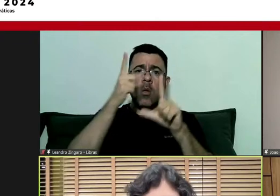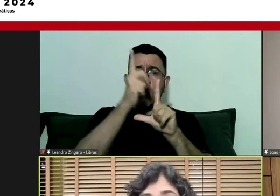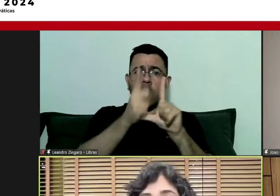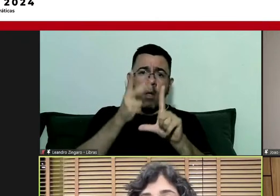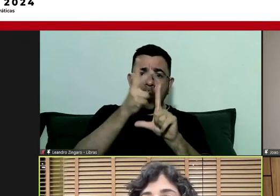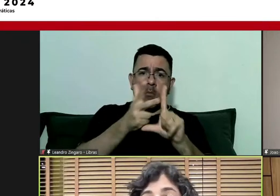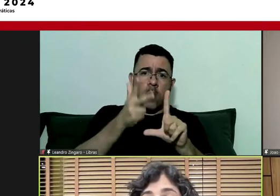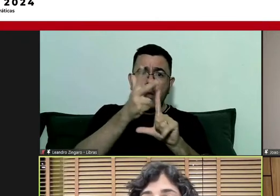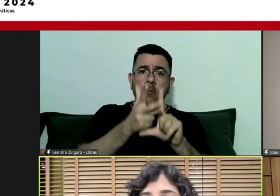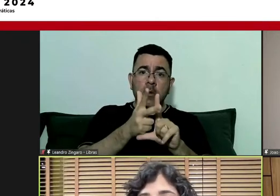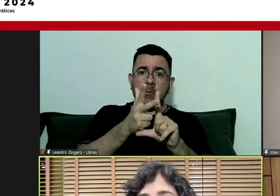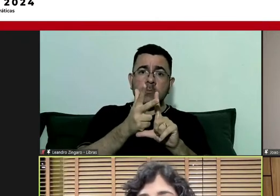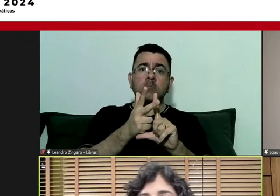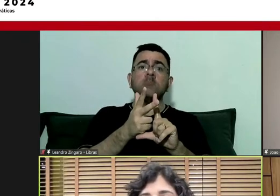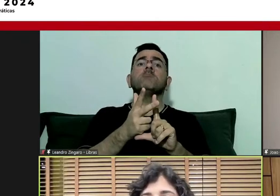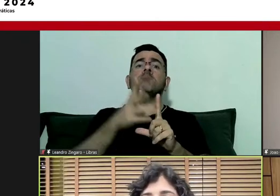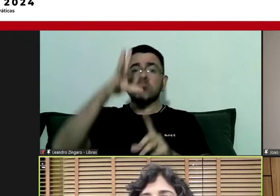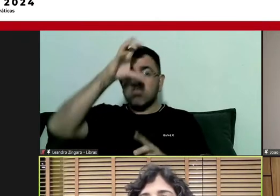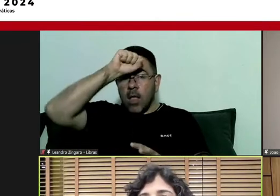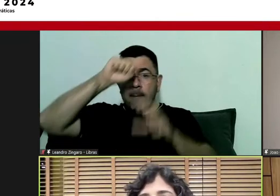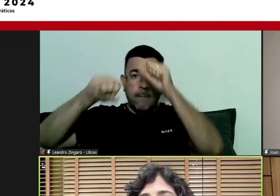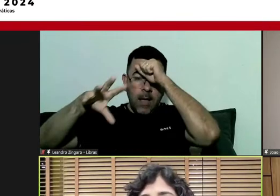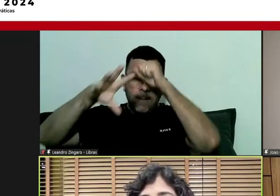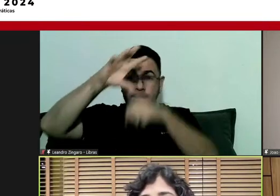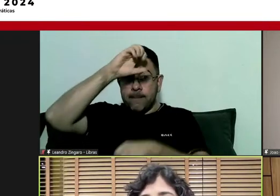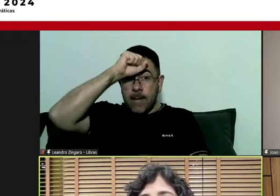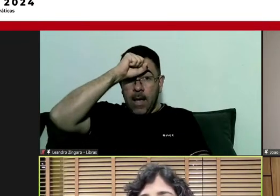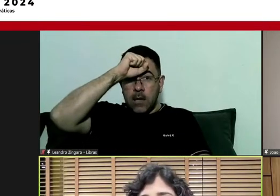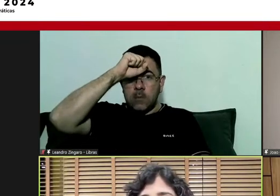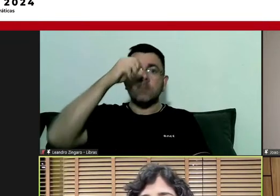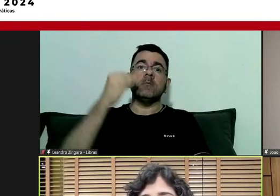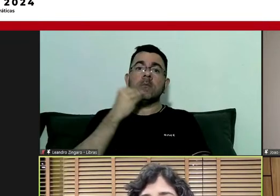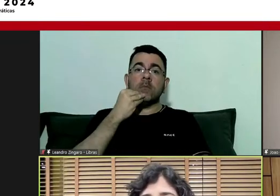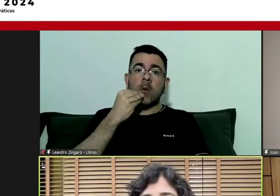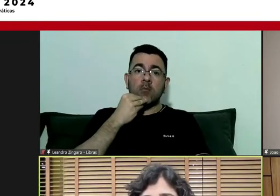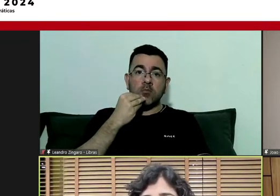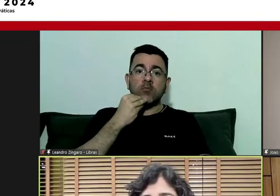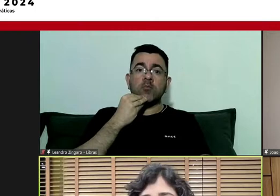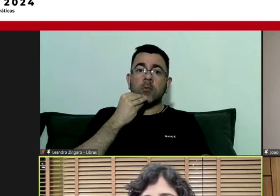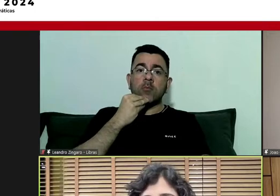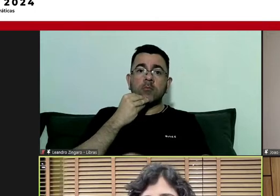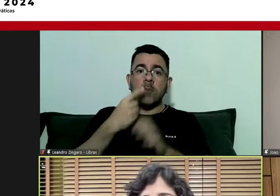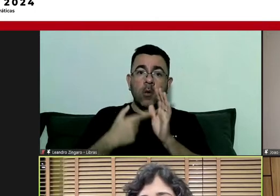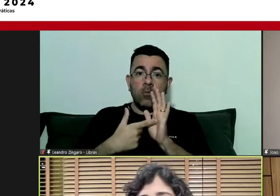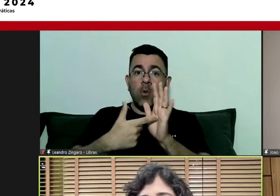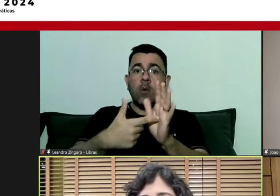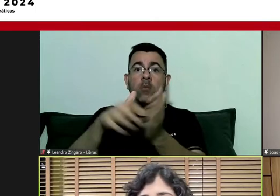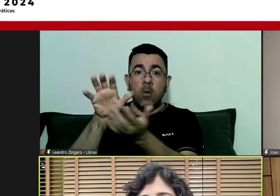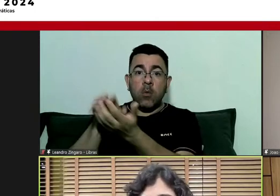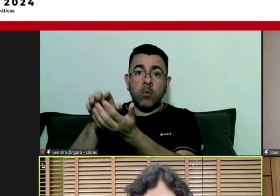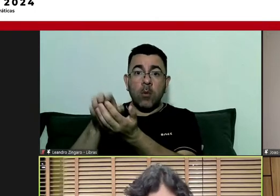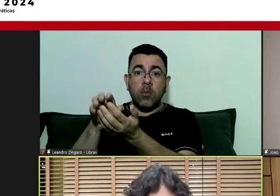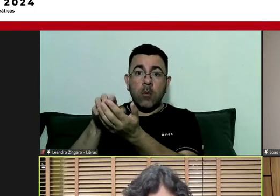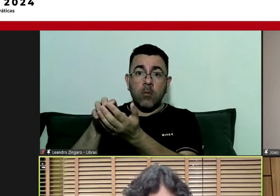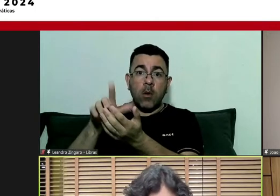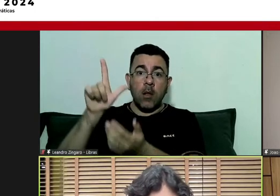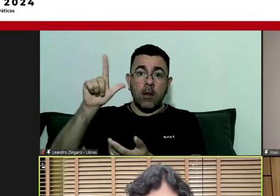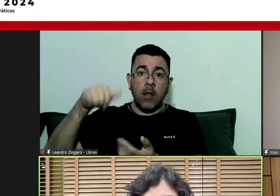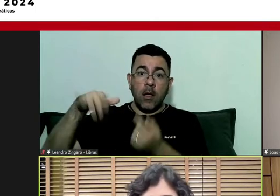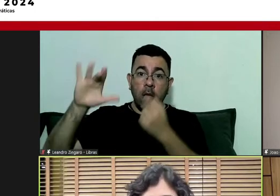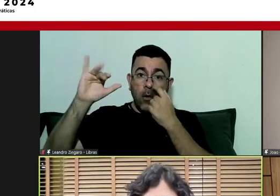tá certamente aprendendo com essa experiência que vocês estão tendo aí em Recife eu queria passar pro Leon saber o que que